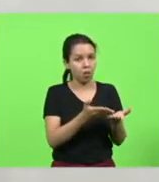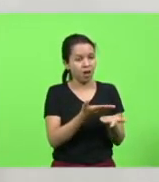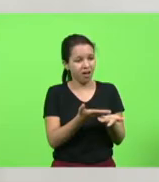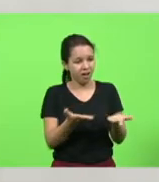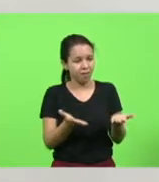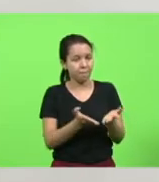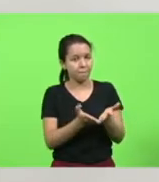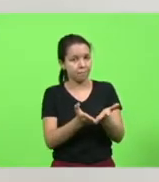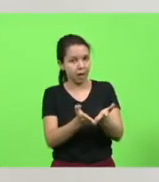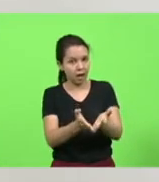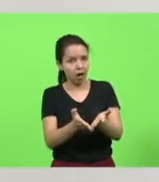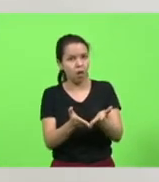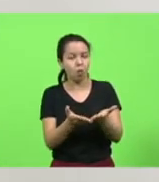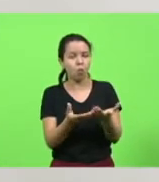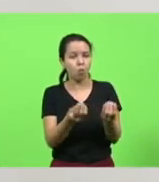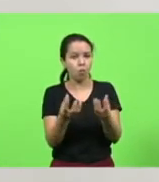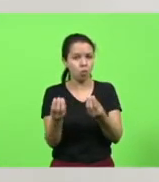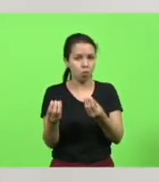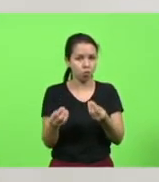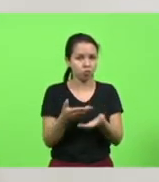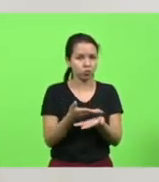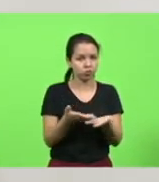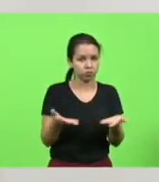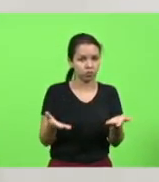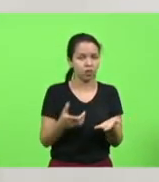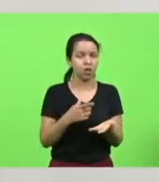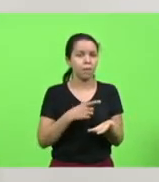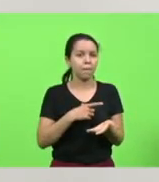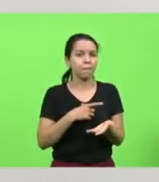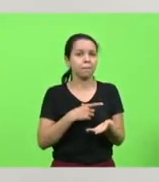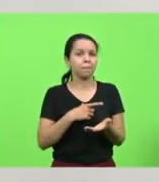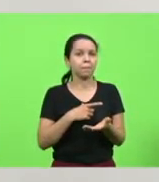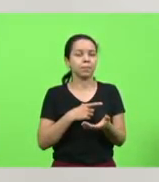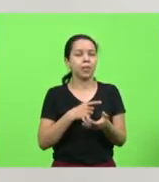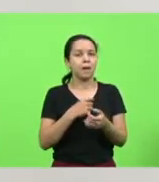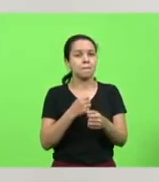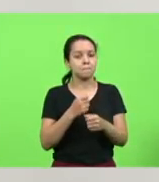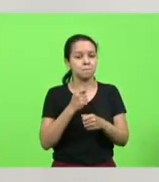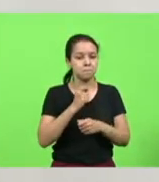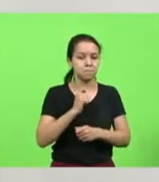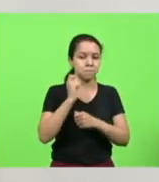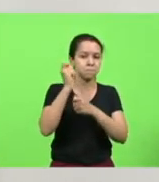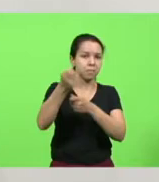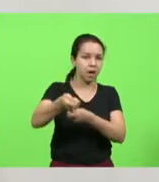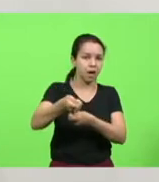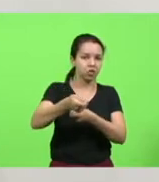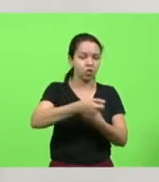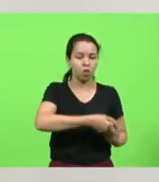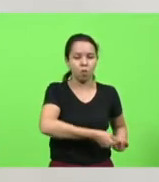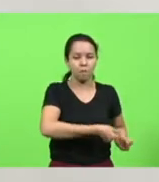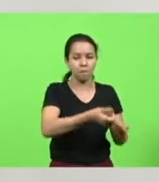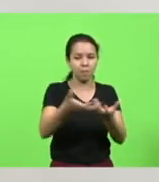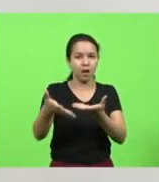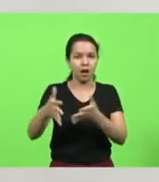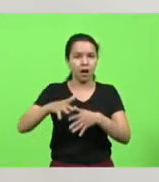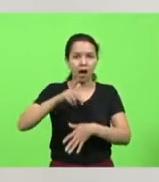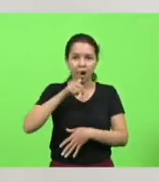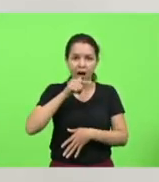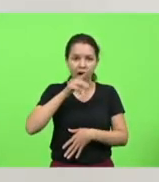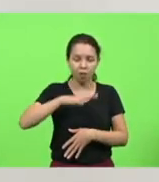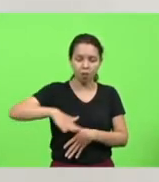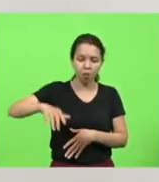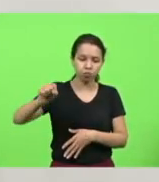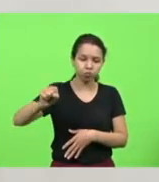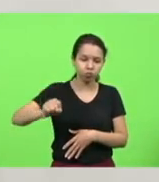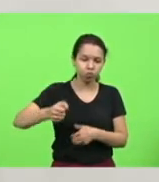grande maioria deles, 90% deles, pescam em águas mais ao sul, mais perto da costa do Rio Grande do Sul.